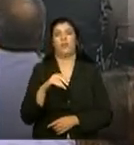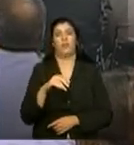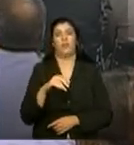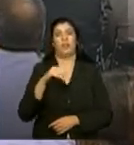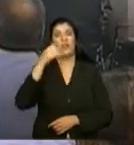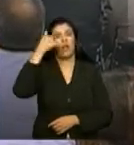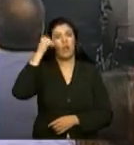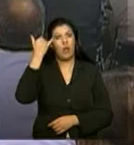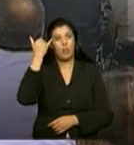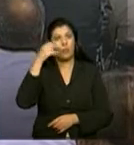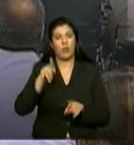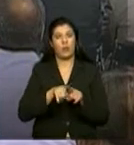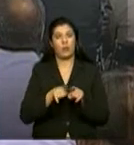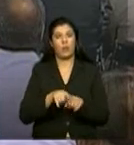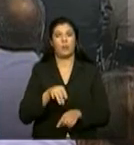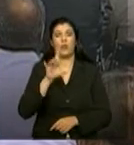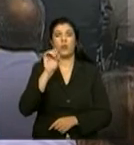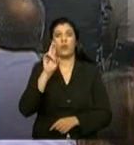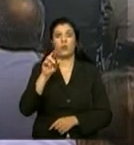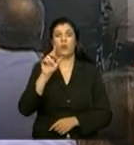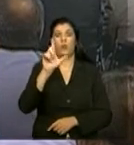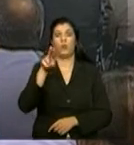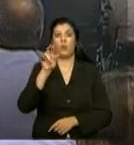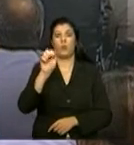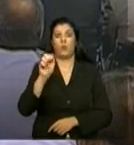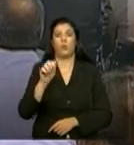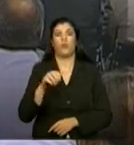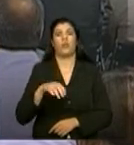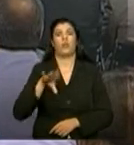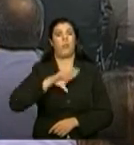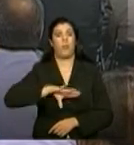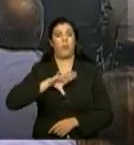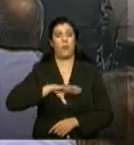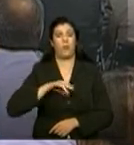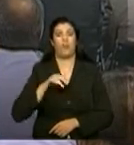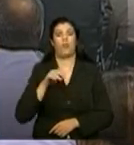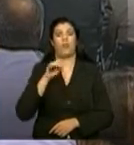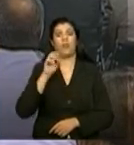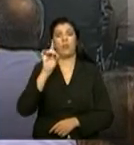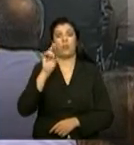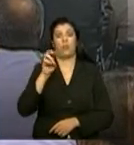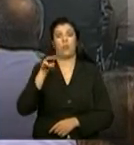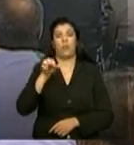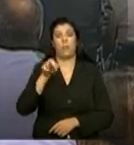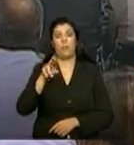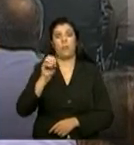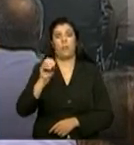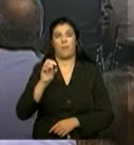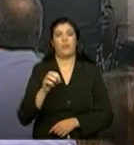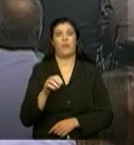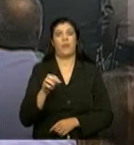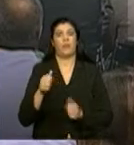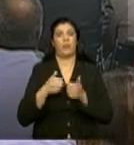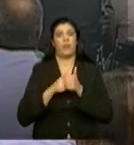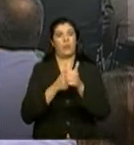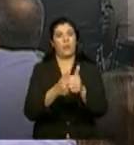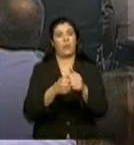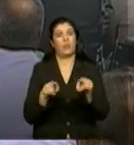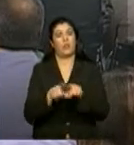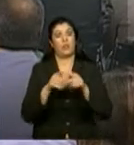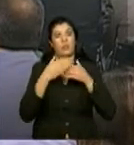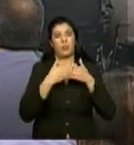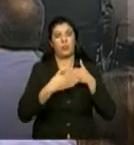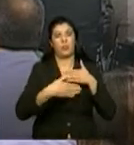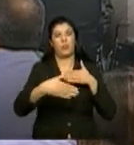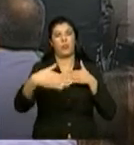aurélio luna maldonado do laboratório português o doutor mário dias que acompanharão todo este